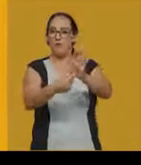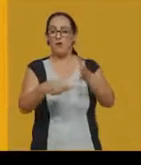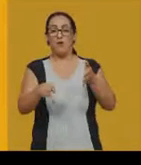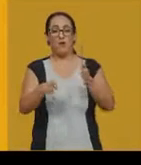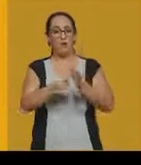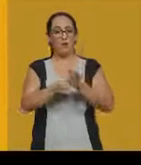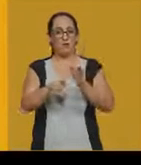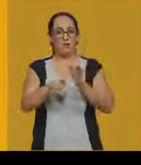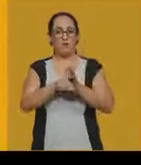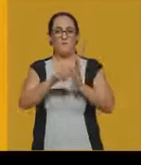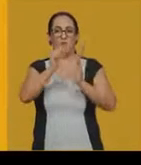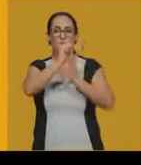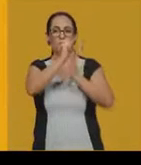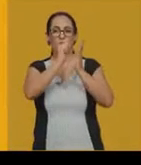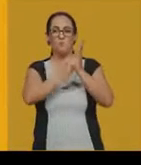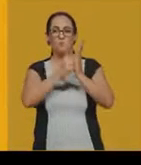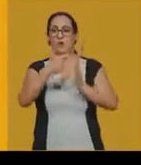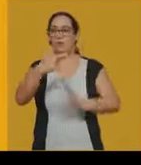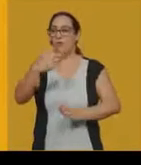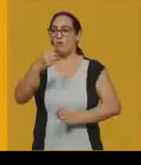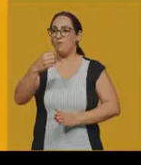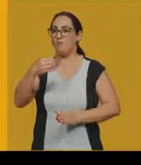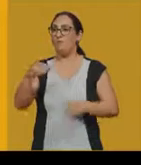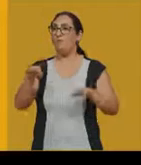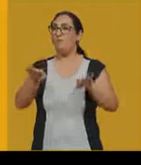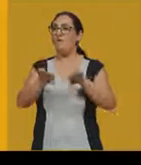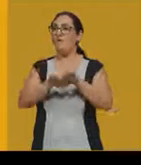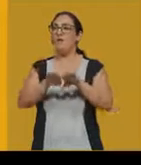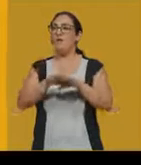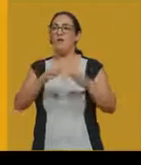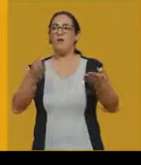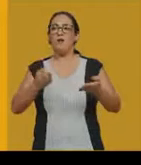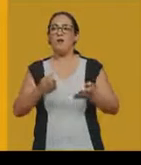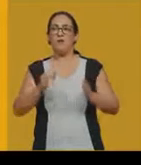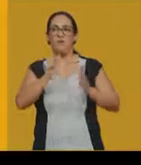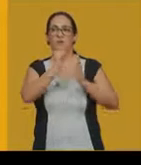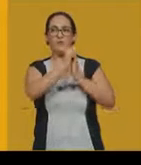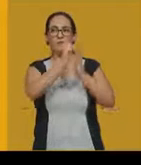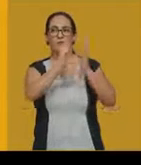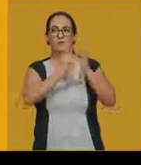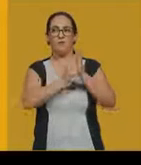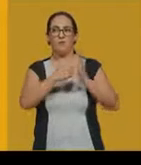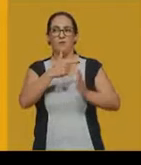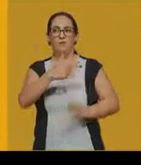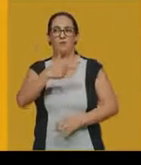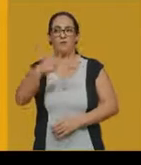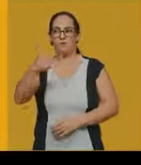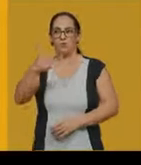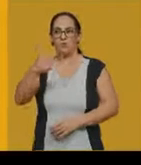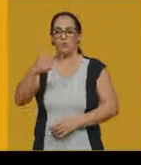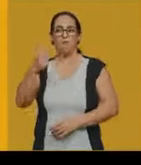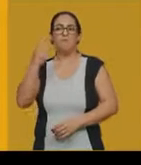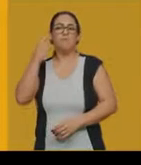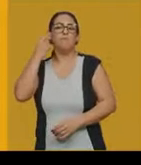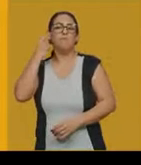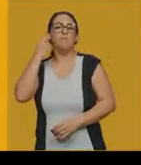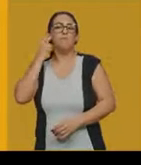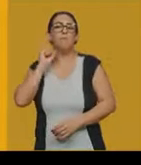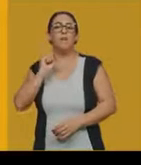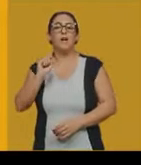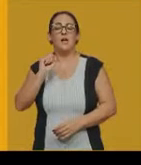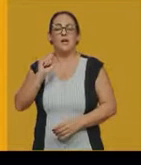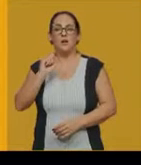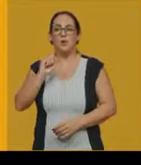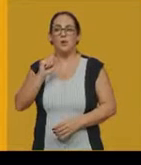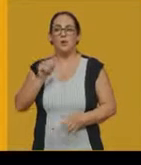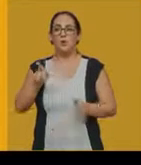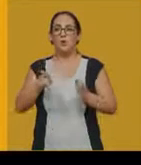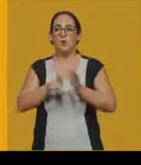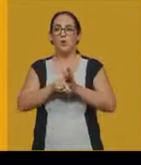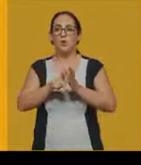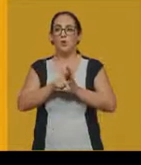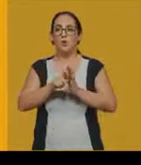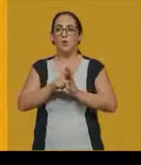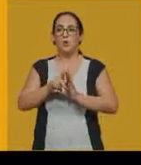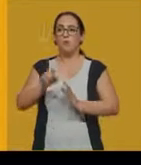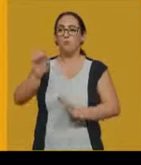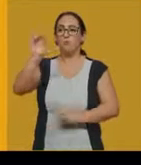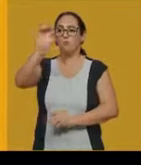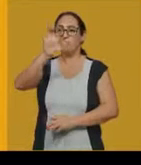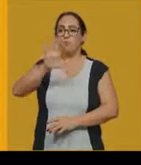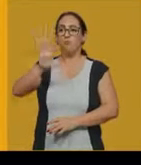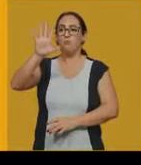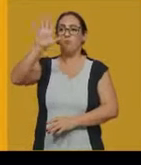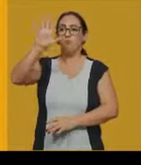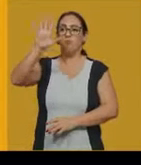agora no século XXI, tá? Pensemos o seguinte, pessoal, a região Nordeste, ela